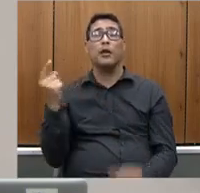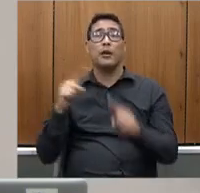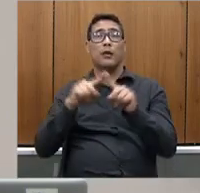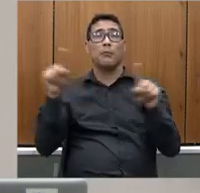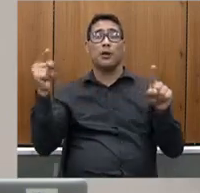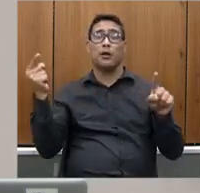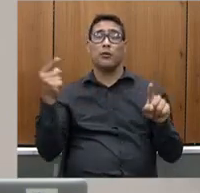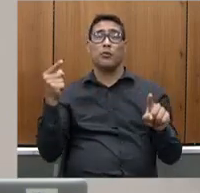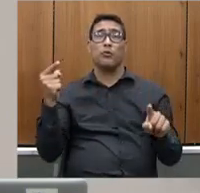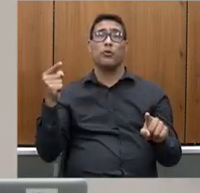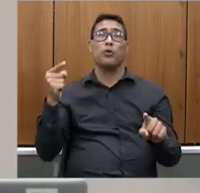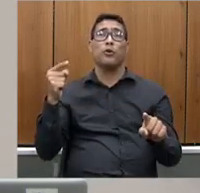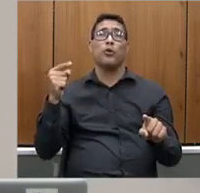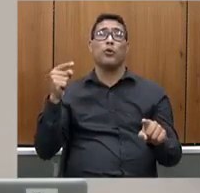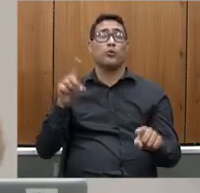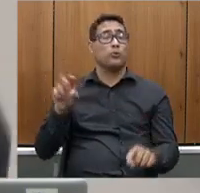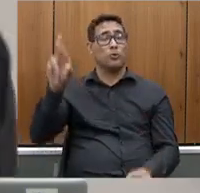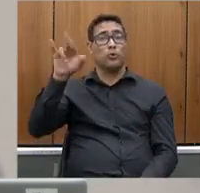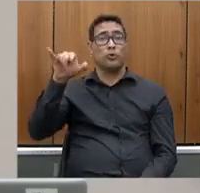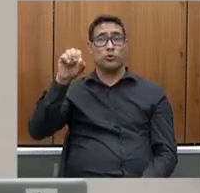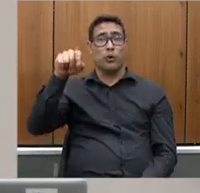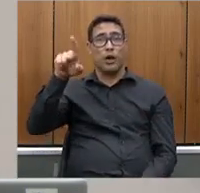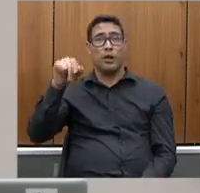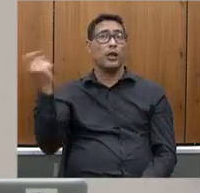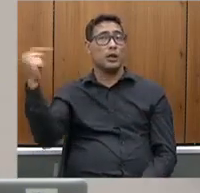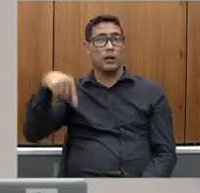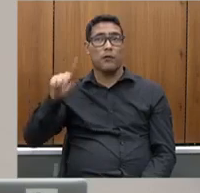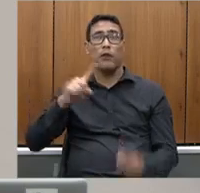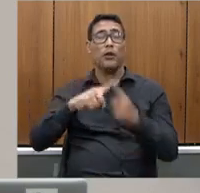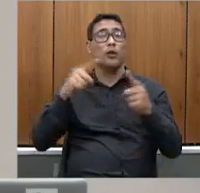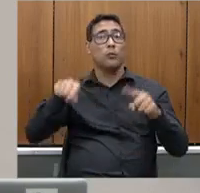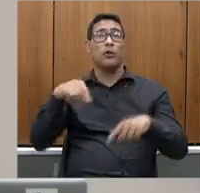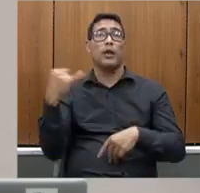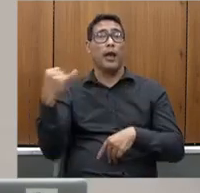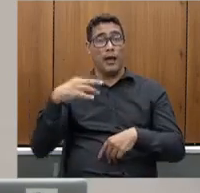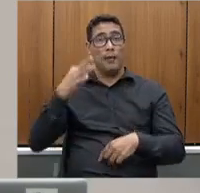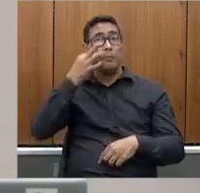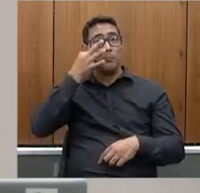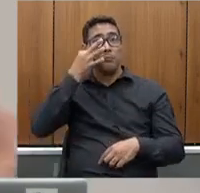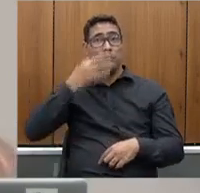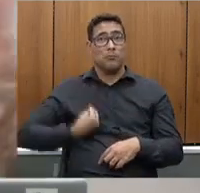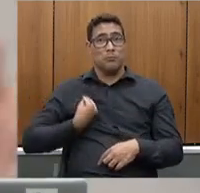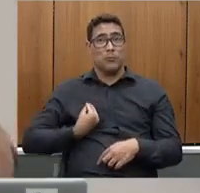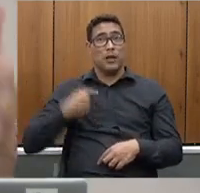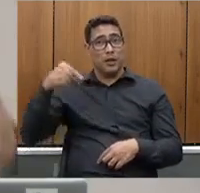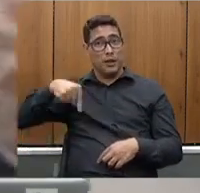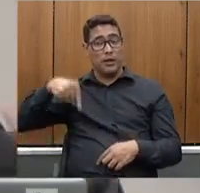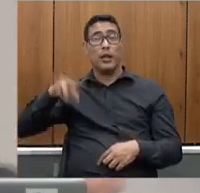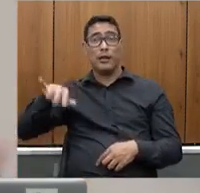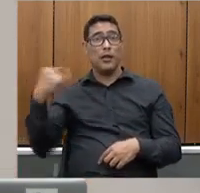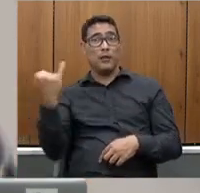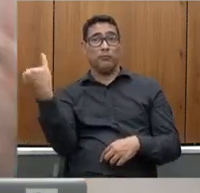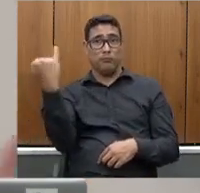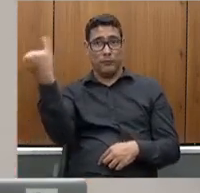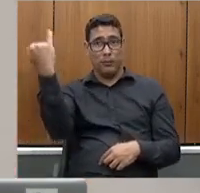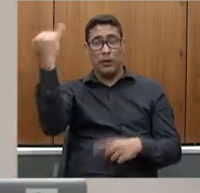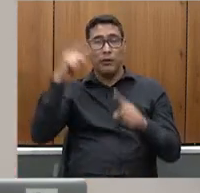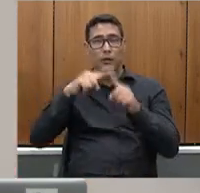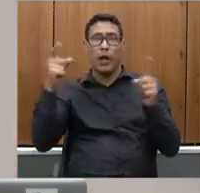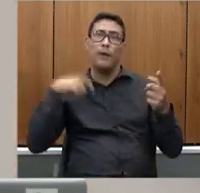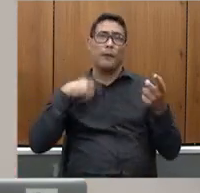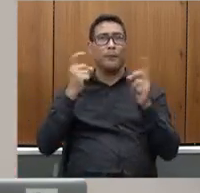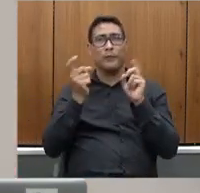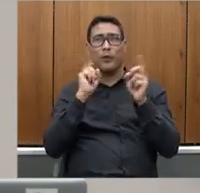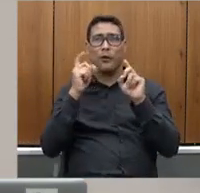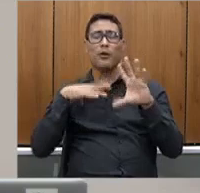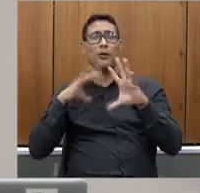eu suspendi os trabalhos Exatamente porque a presença dele seria fundamental E ele disse não nós fizemos até Novas tratativas Novas reunião